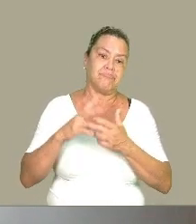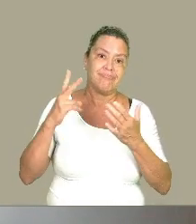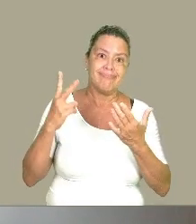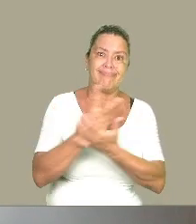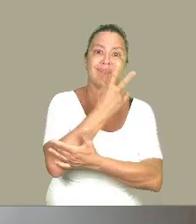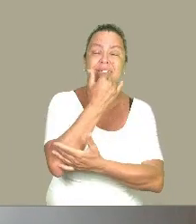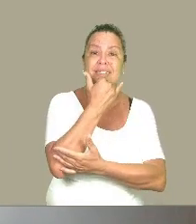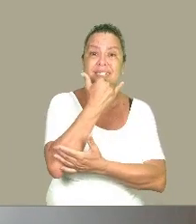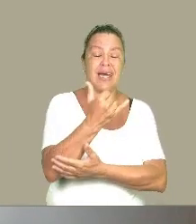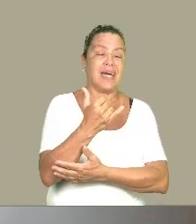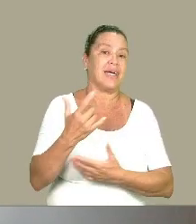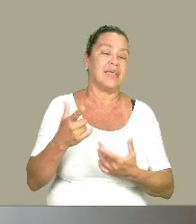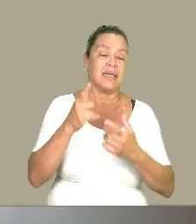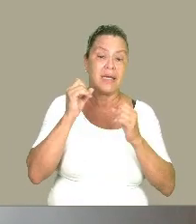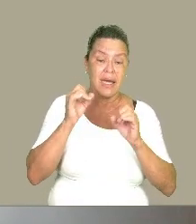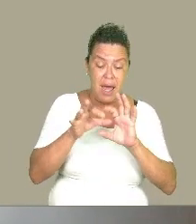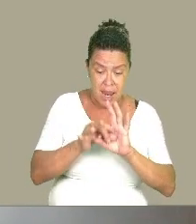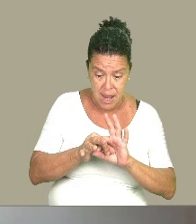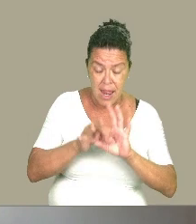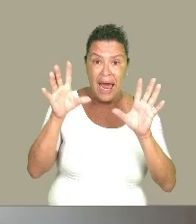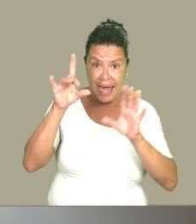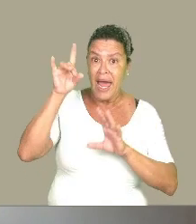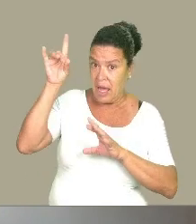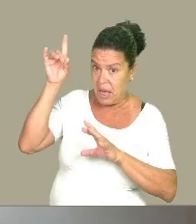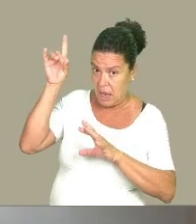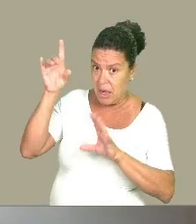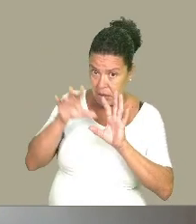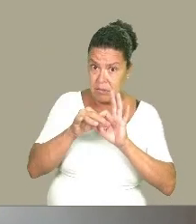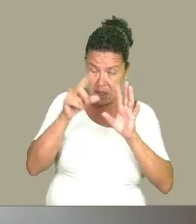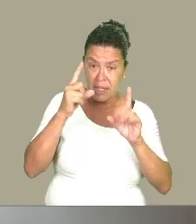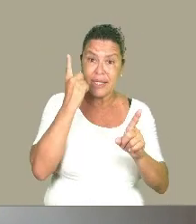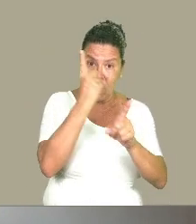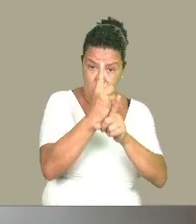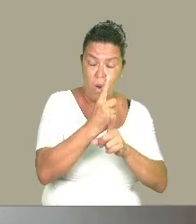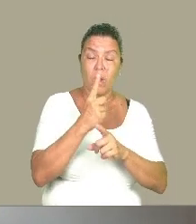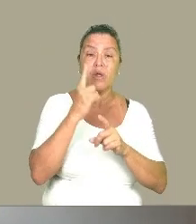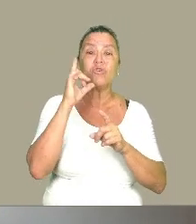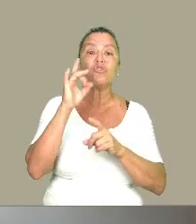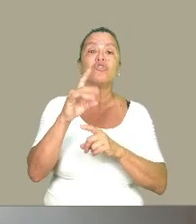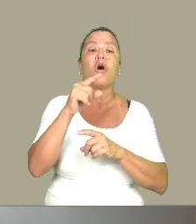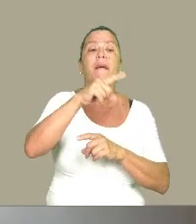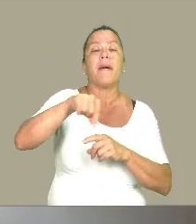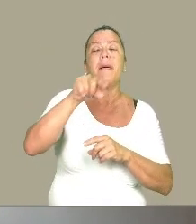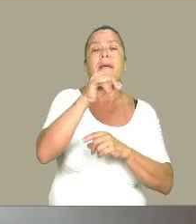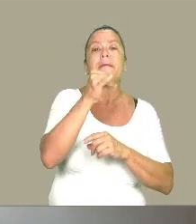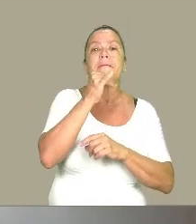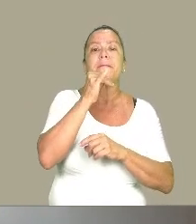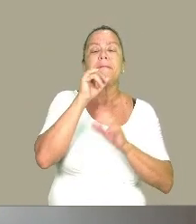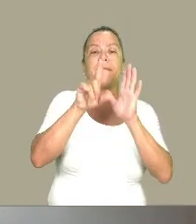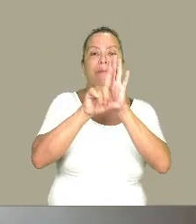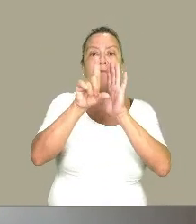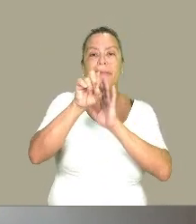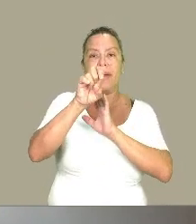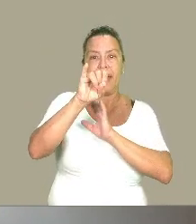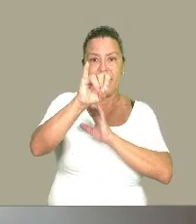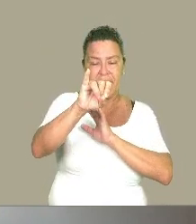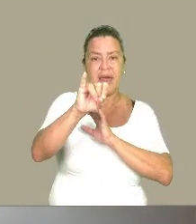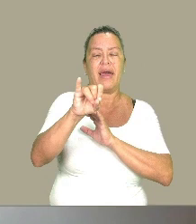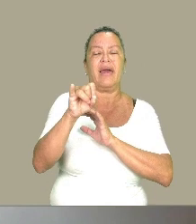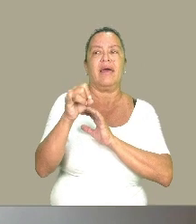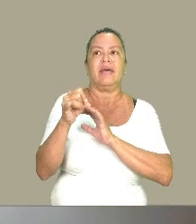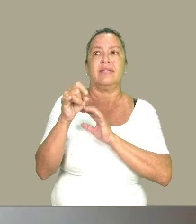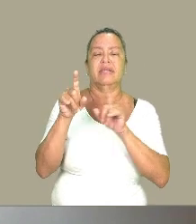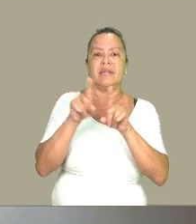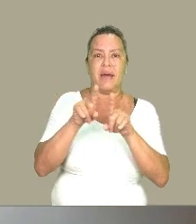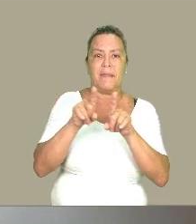E Deus permite esse encontro, né, para que sobre a lei da fraternidade,